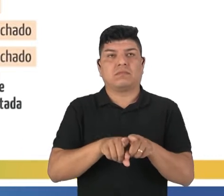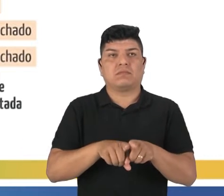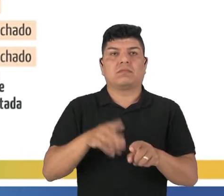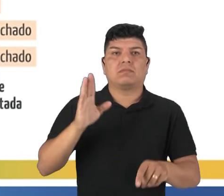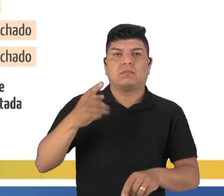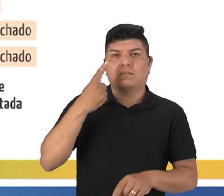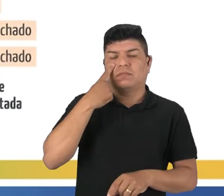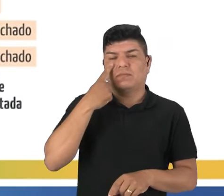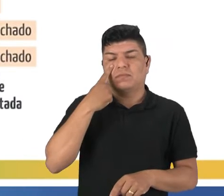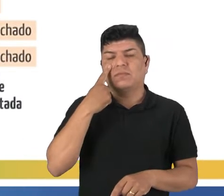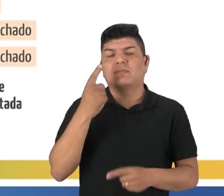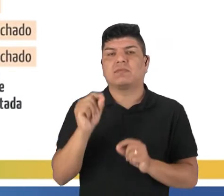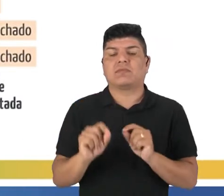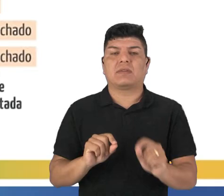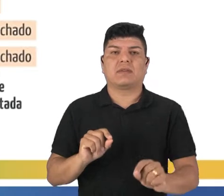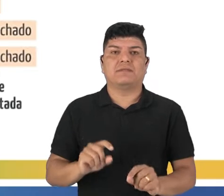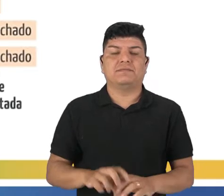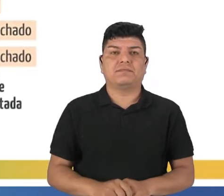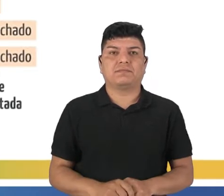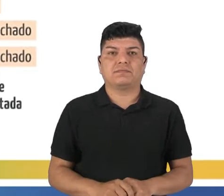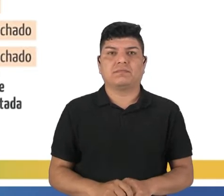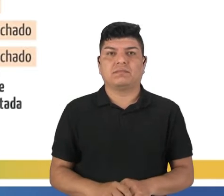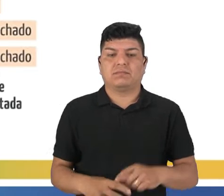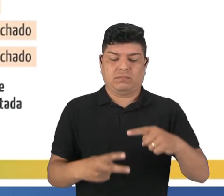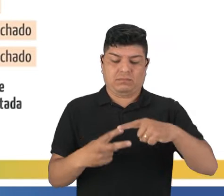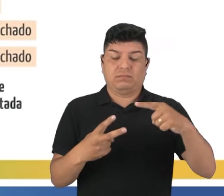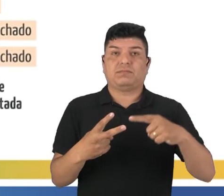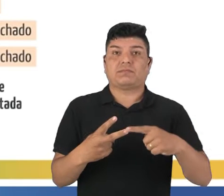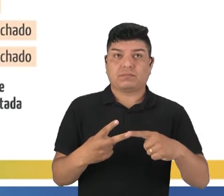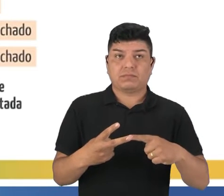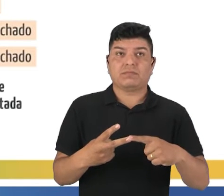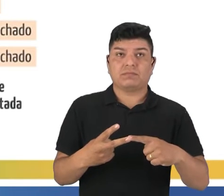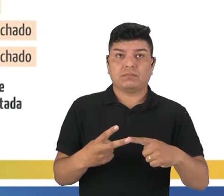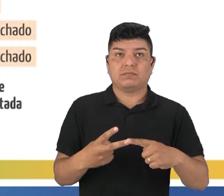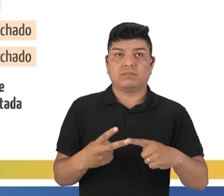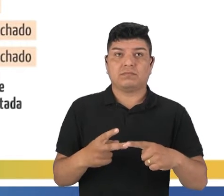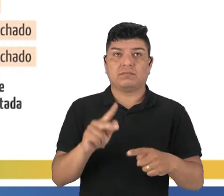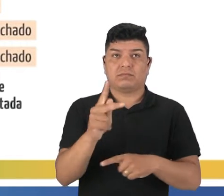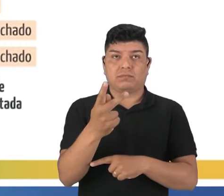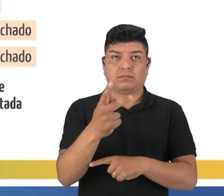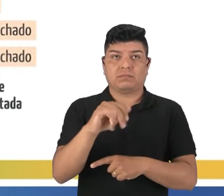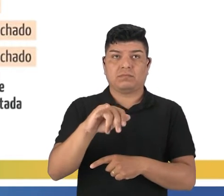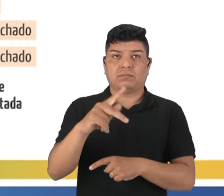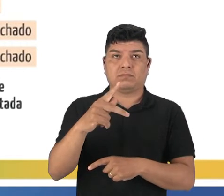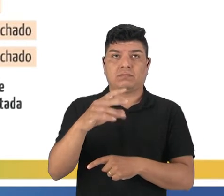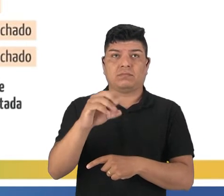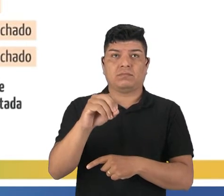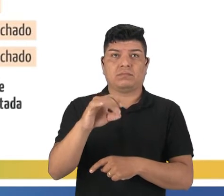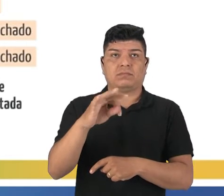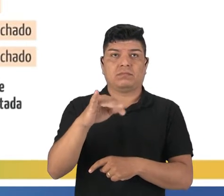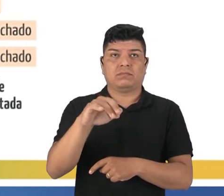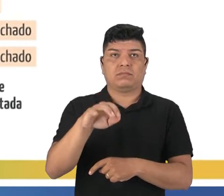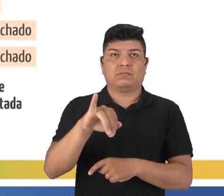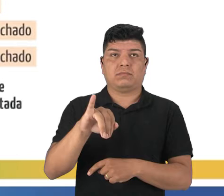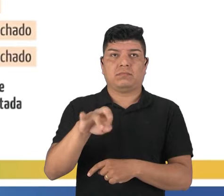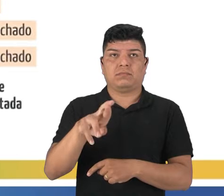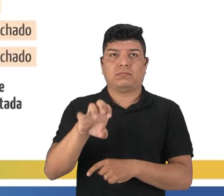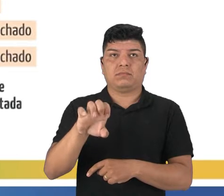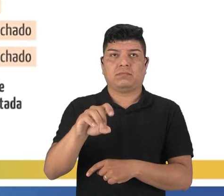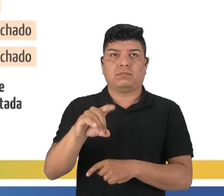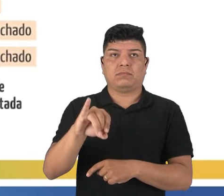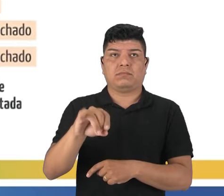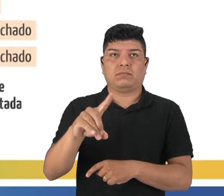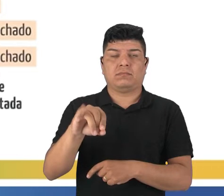vocês já ouviram falar em dois casos, né, do hipotireoidismo e do hipertireoidismo.